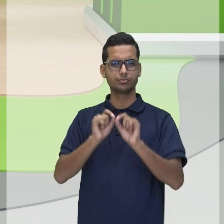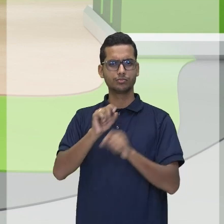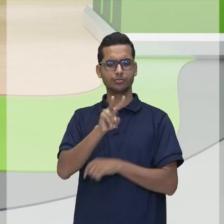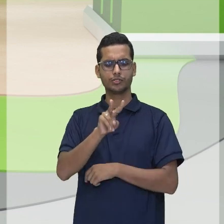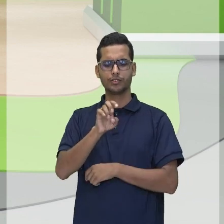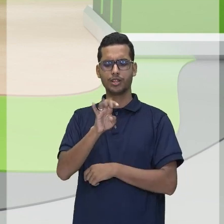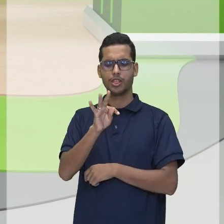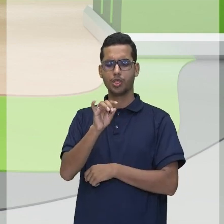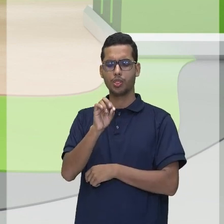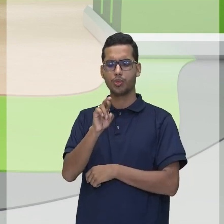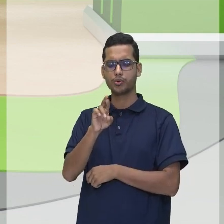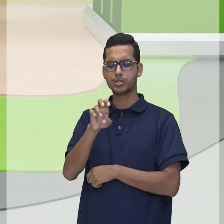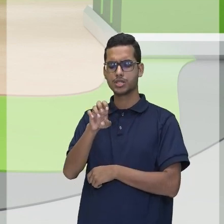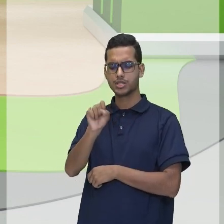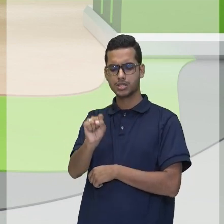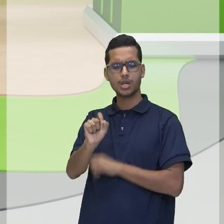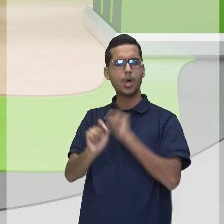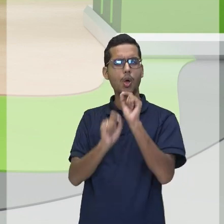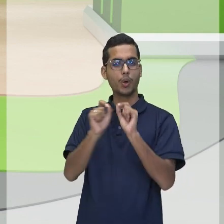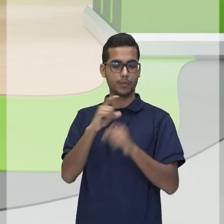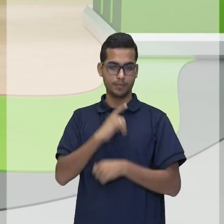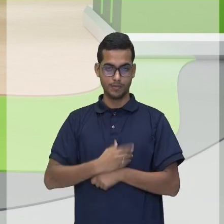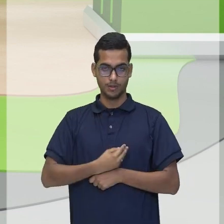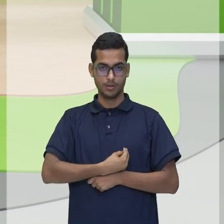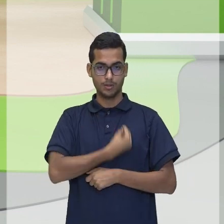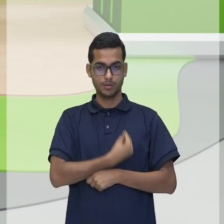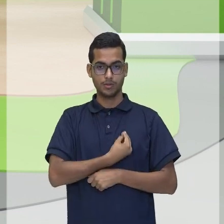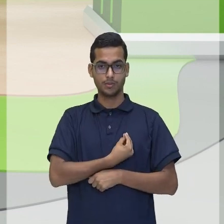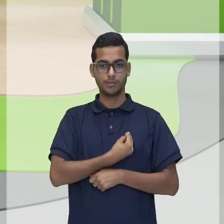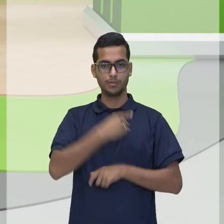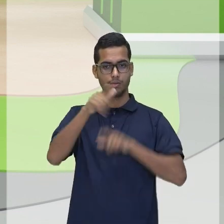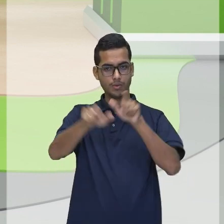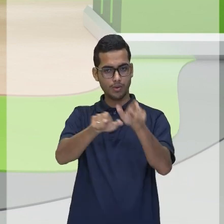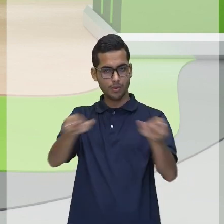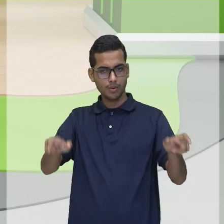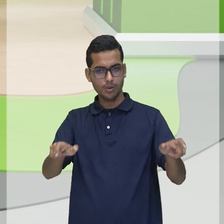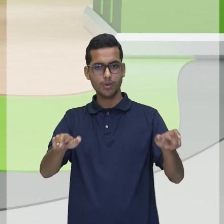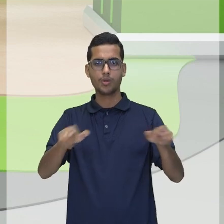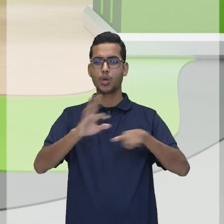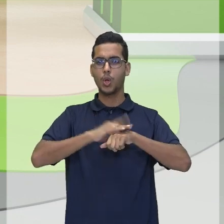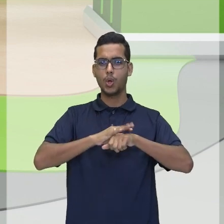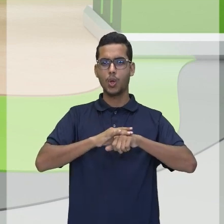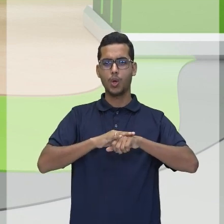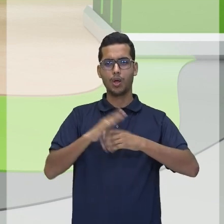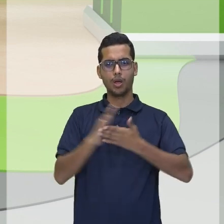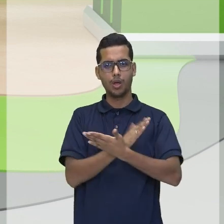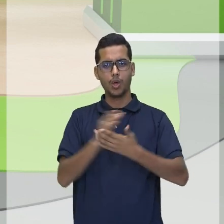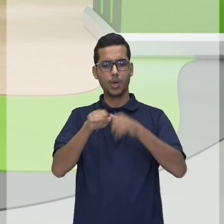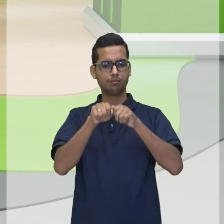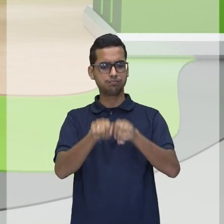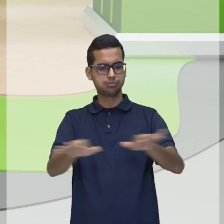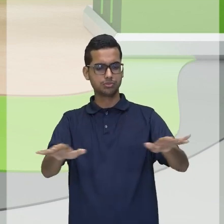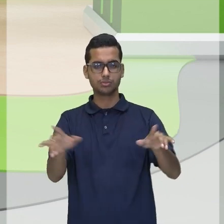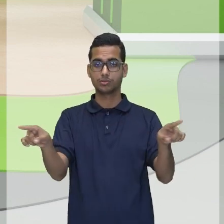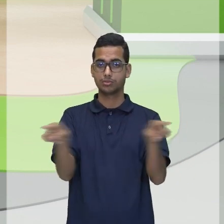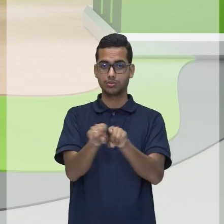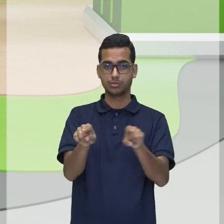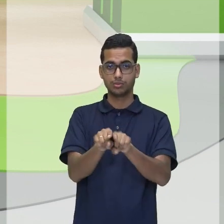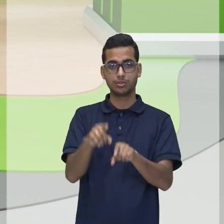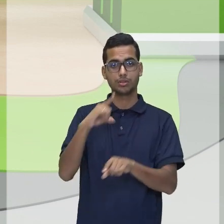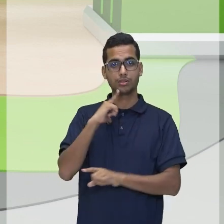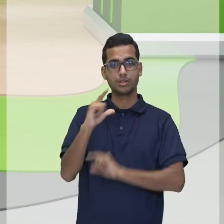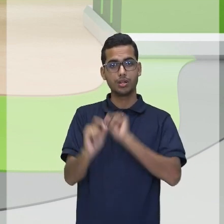que algumas doenças podem ser transmitidas diretamente de pessoa para pessoa, mas existem aquelas que necessitam